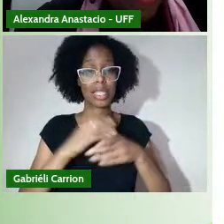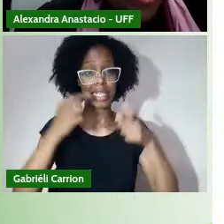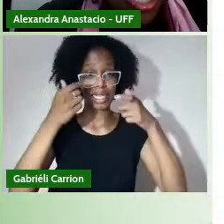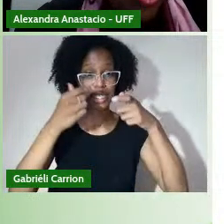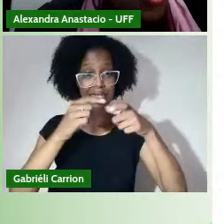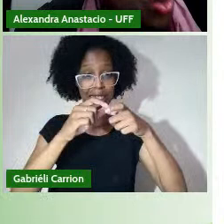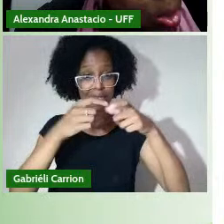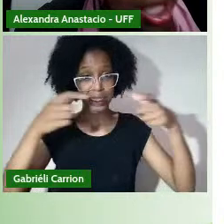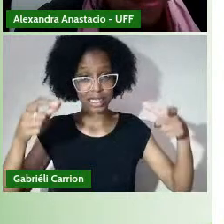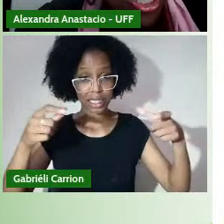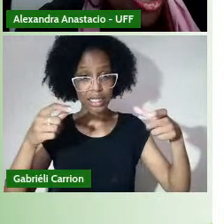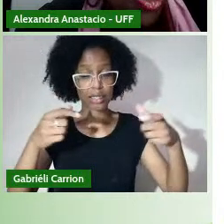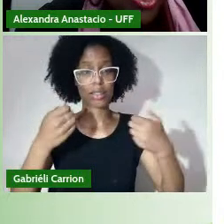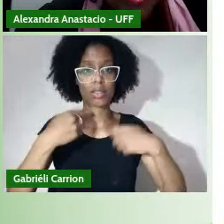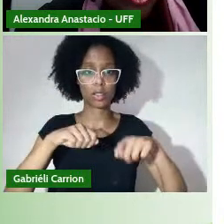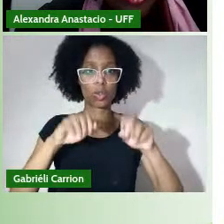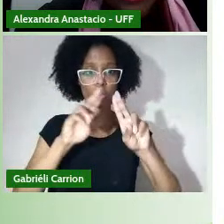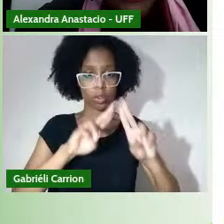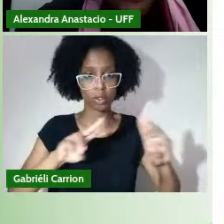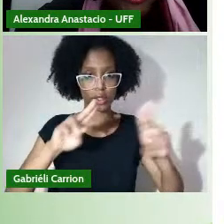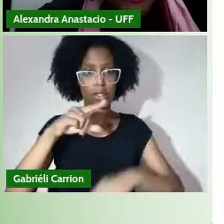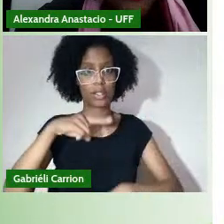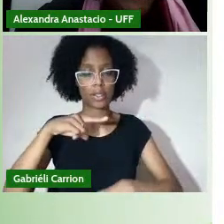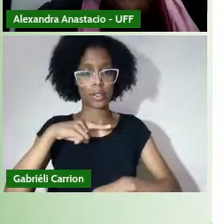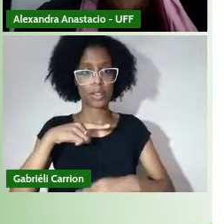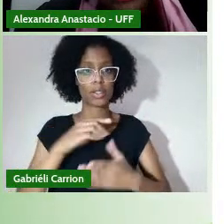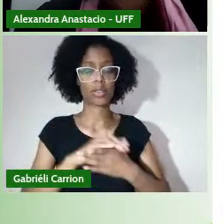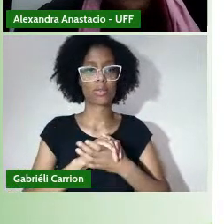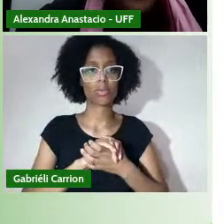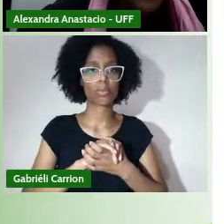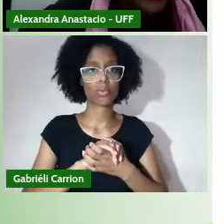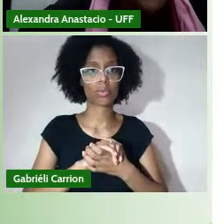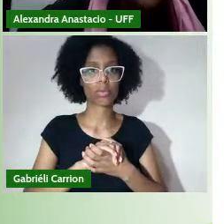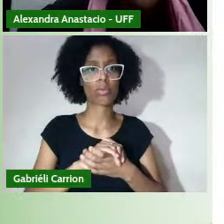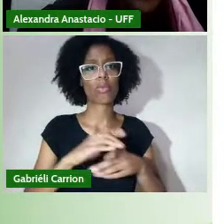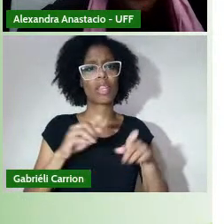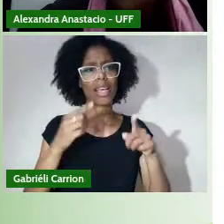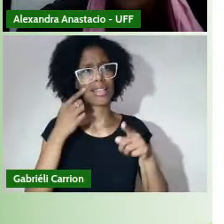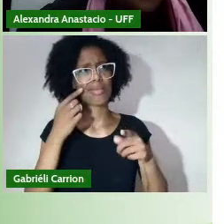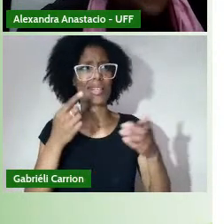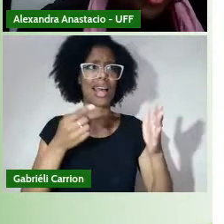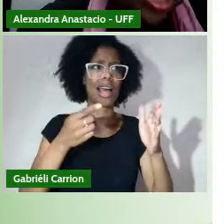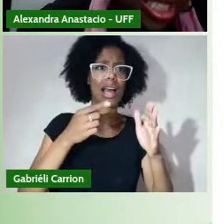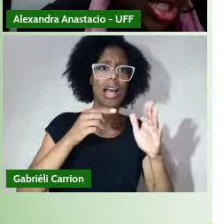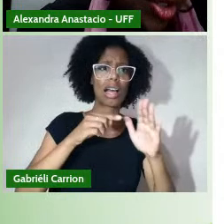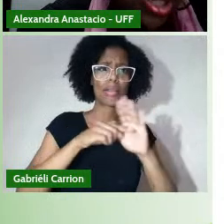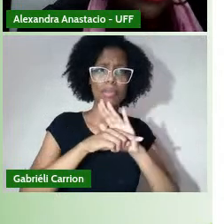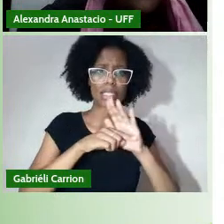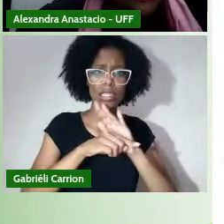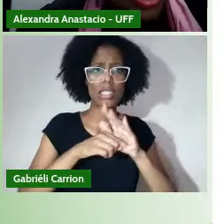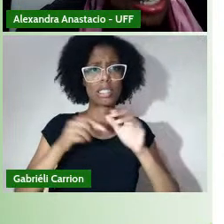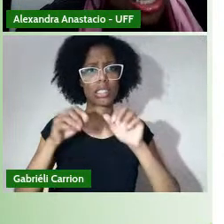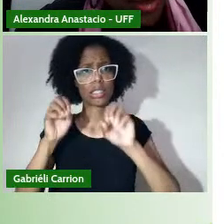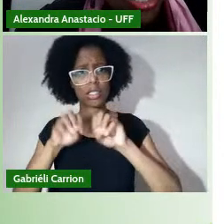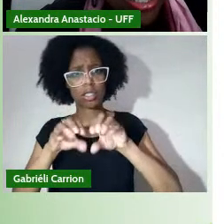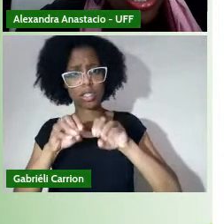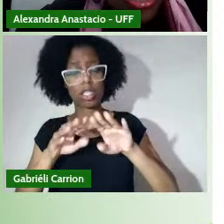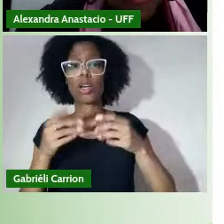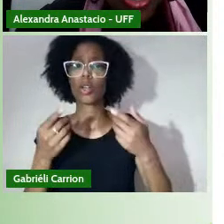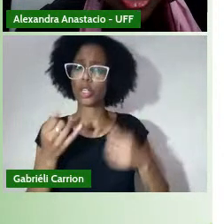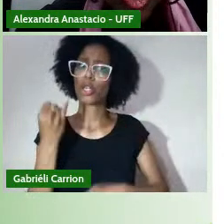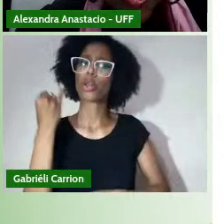tem que caminhar conjuntamente. Então, acho que não existe isso de prioridade a pesquisa ou ensino, eu acho que é um tripé importante e que tem que